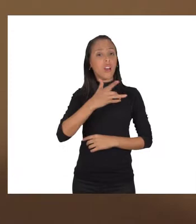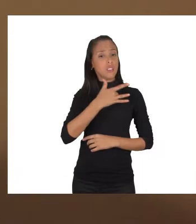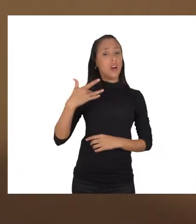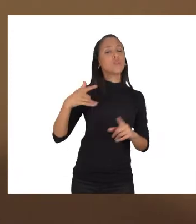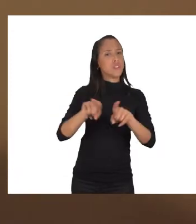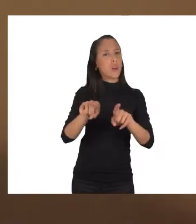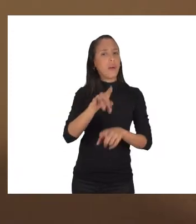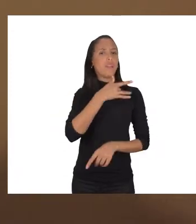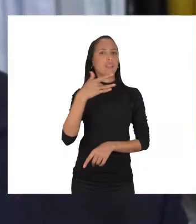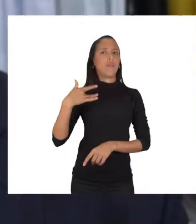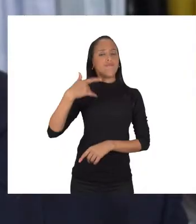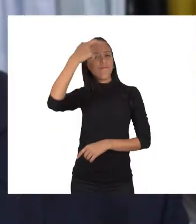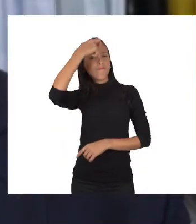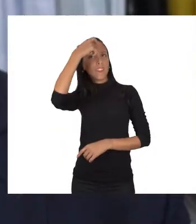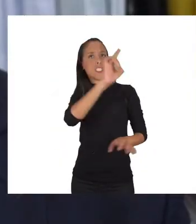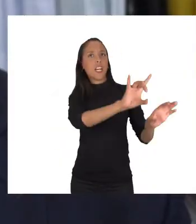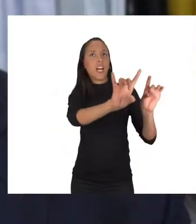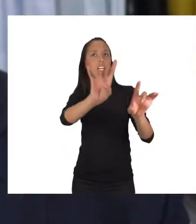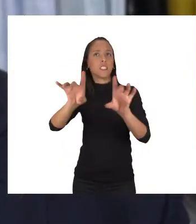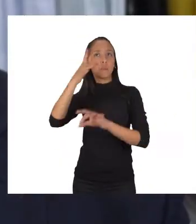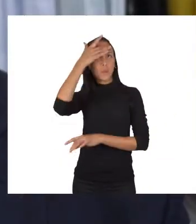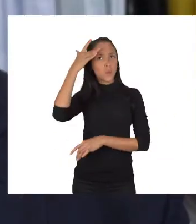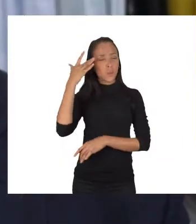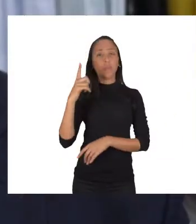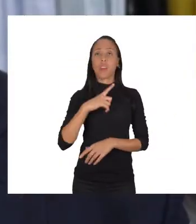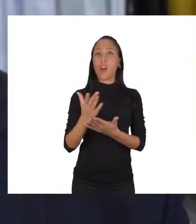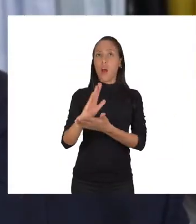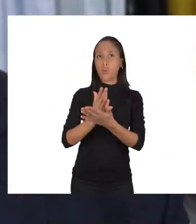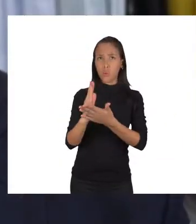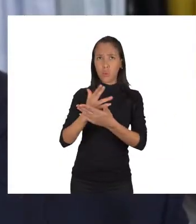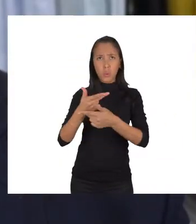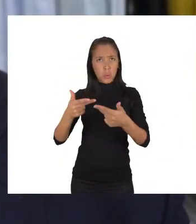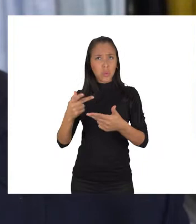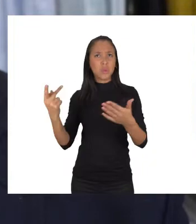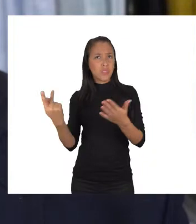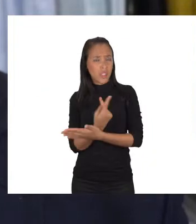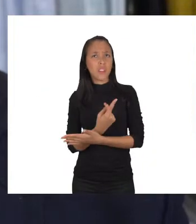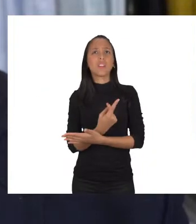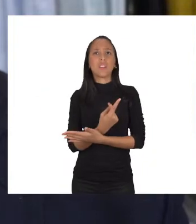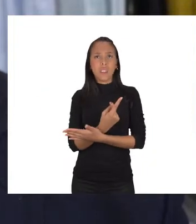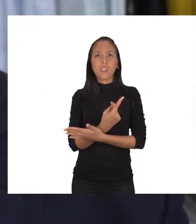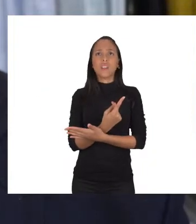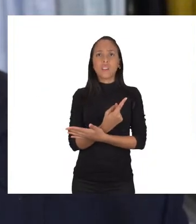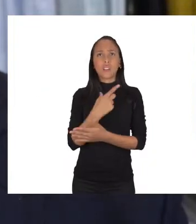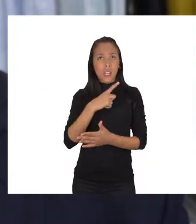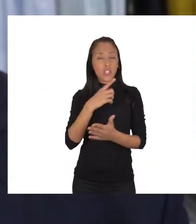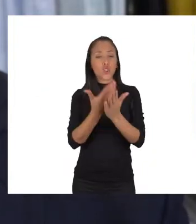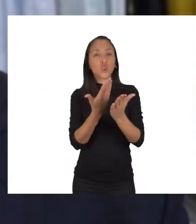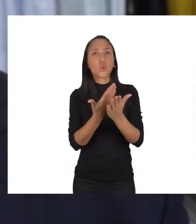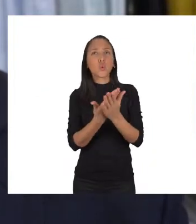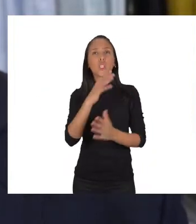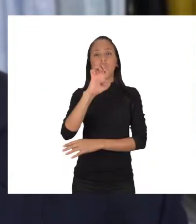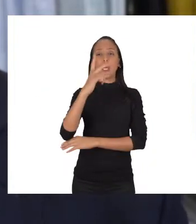mental, principalmente, dessas pessoas. E em alguns casos bem extremos, existem relatos, estudos epidemiológicos mostrando